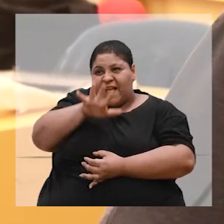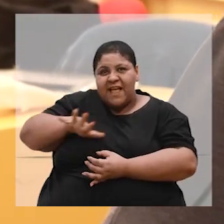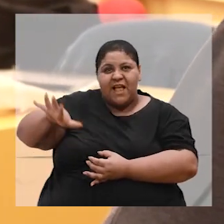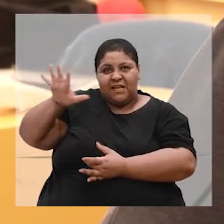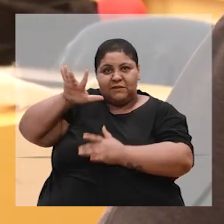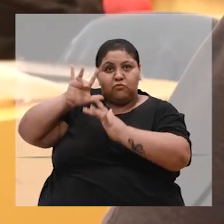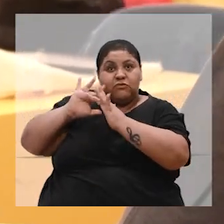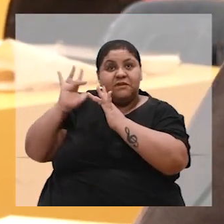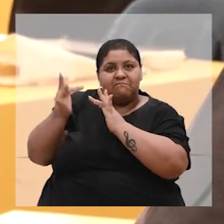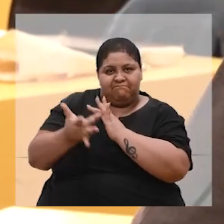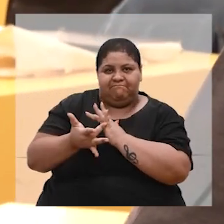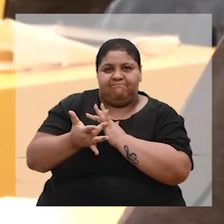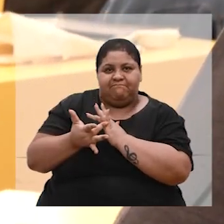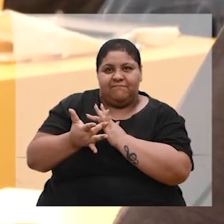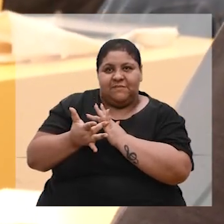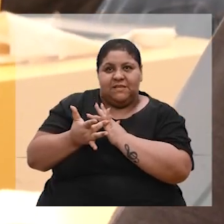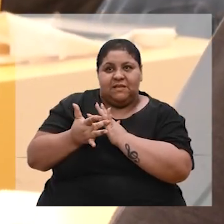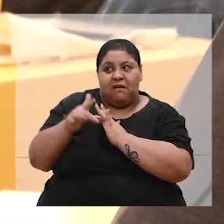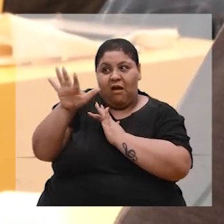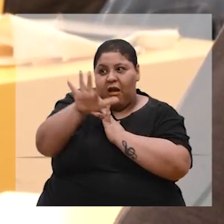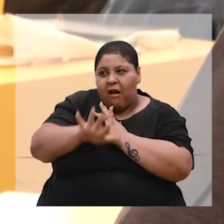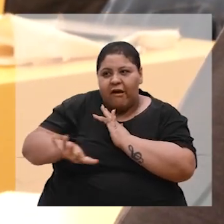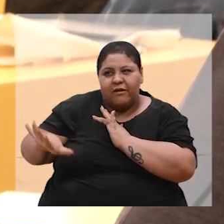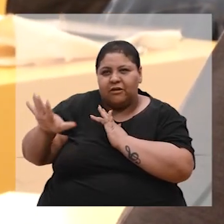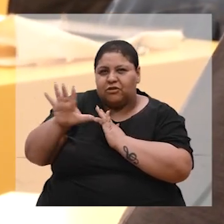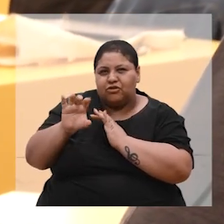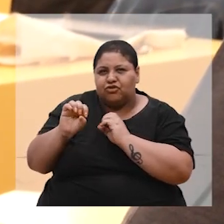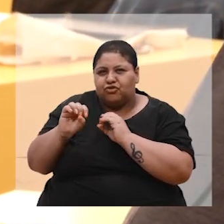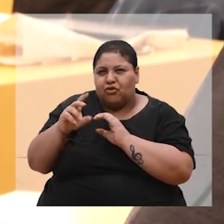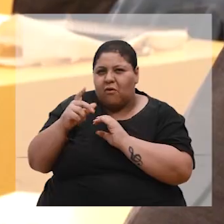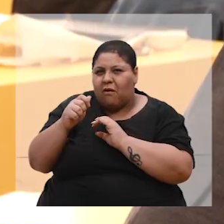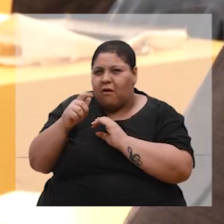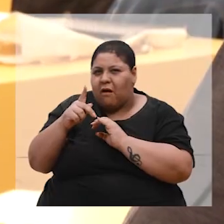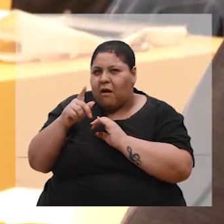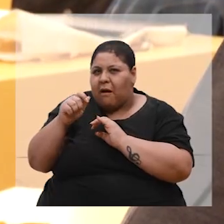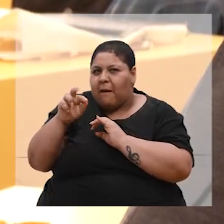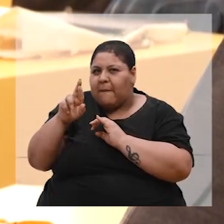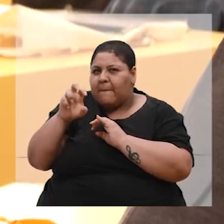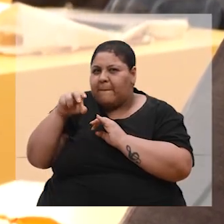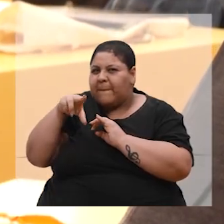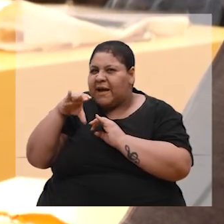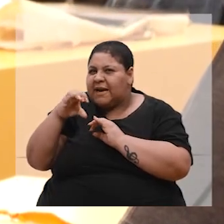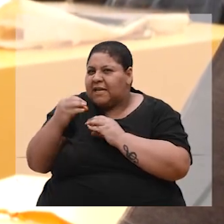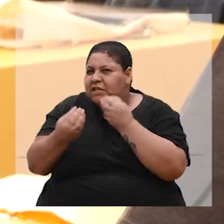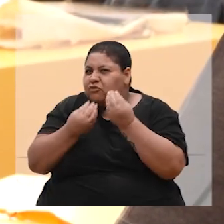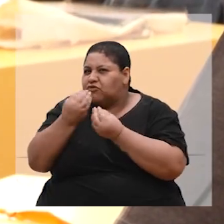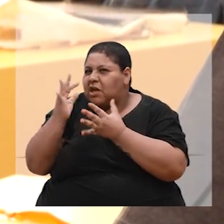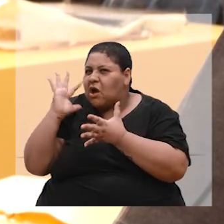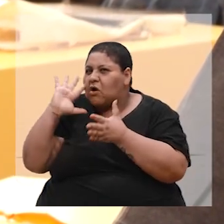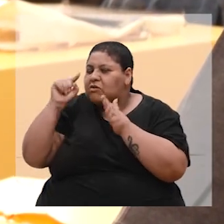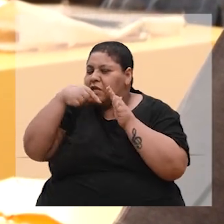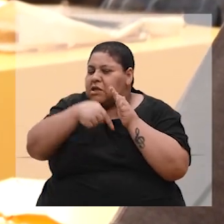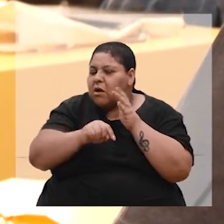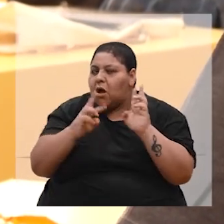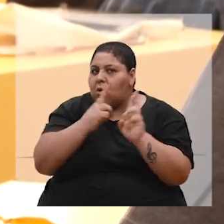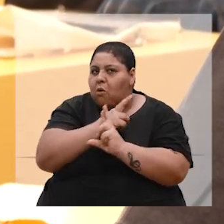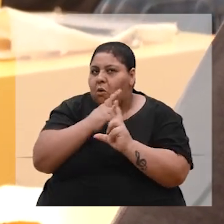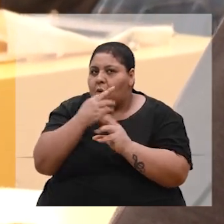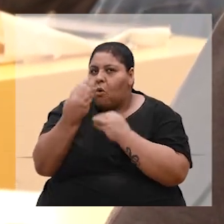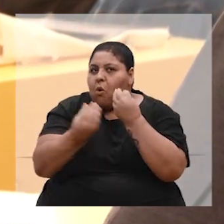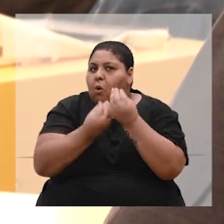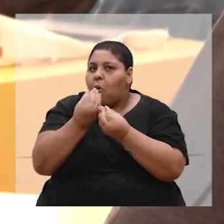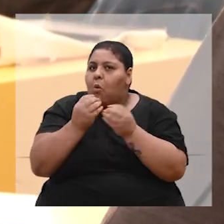esse mundo das redes, é um mundo de muita aparência. Onde fica a profundidade das relações? Como